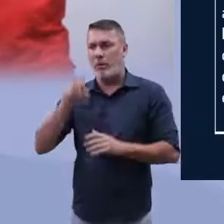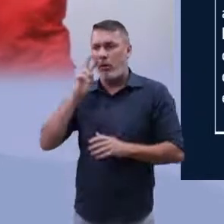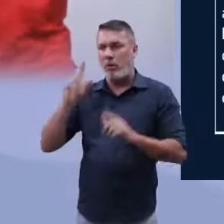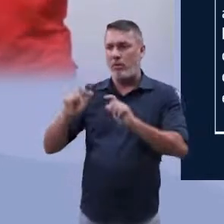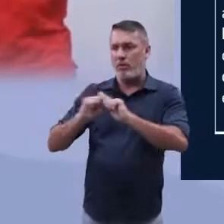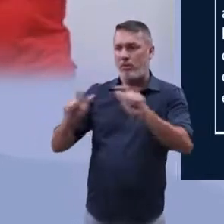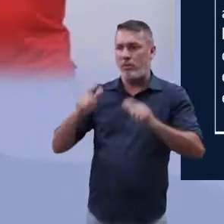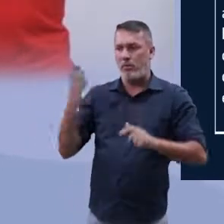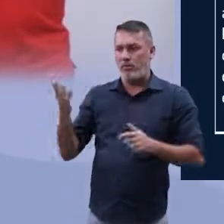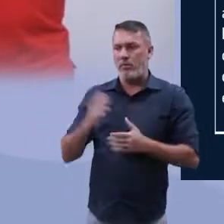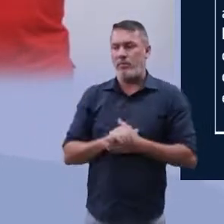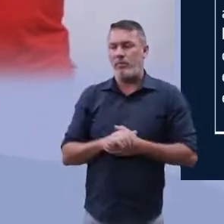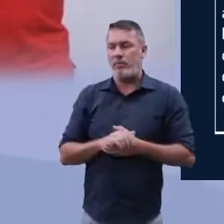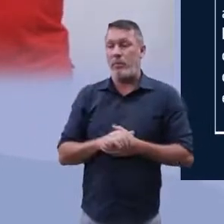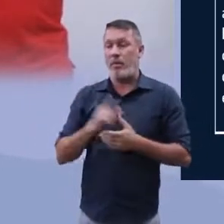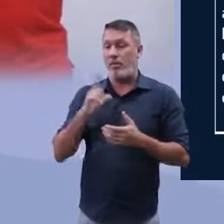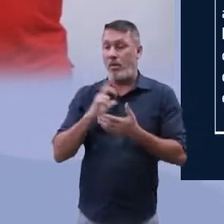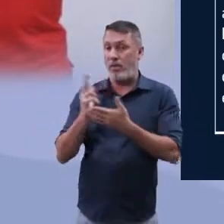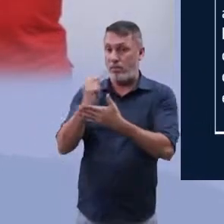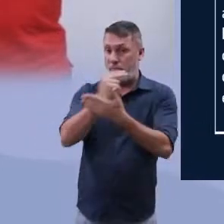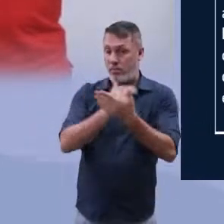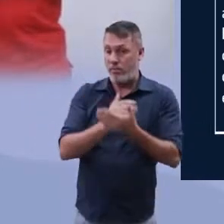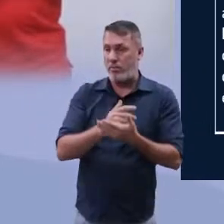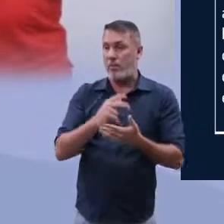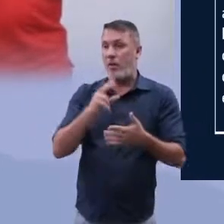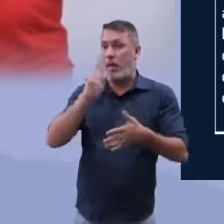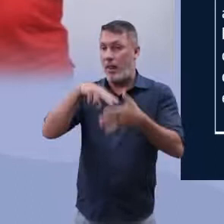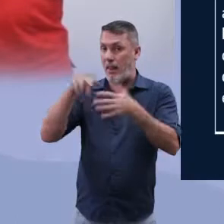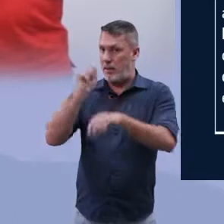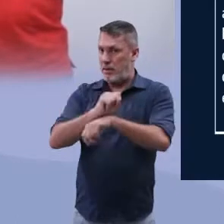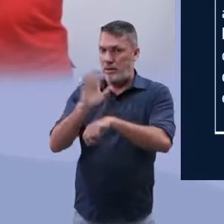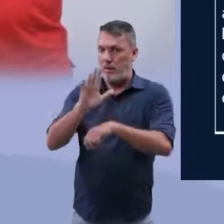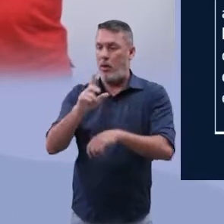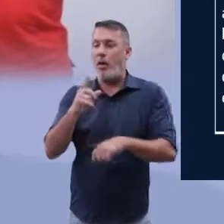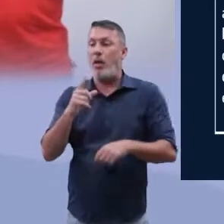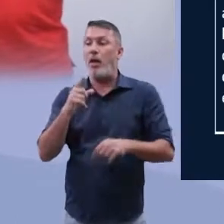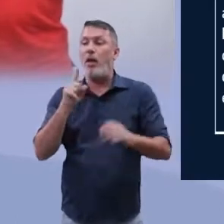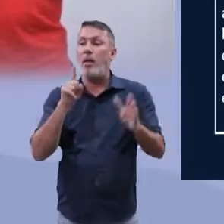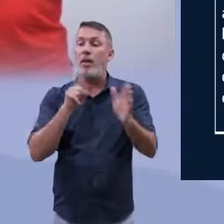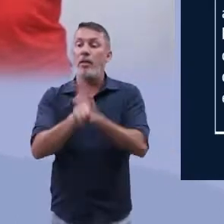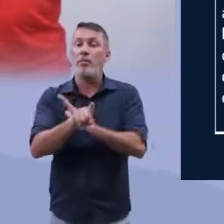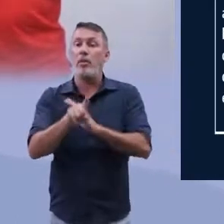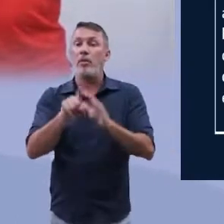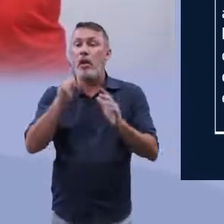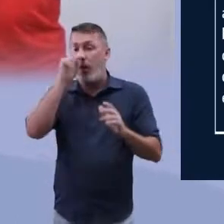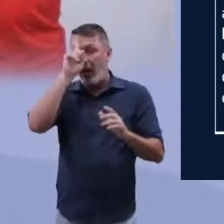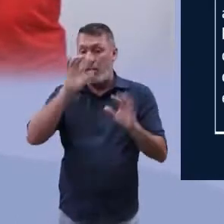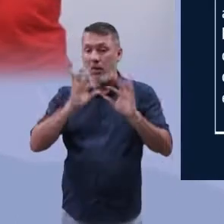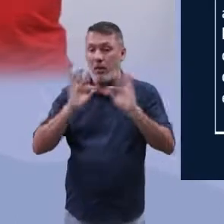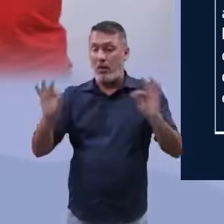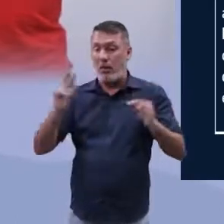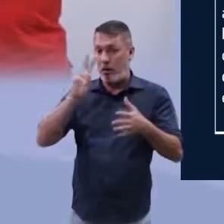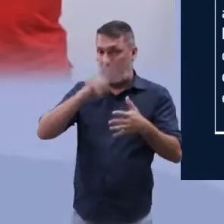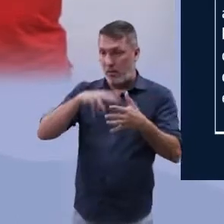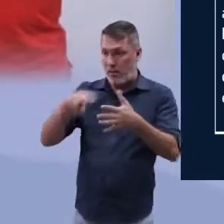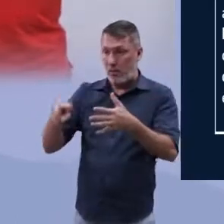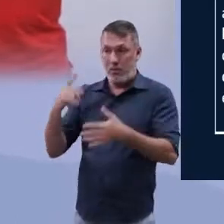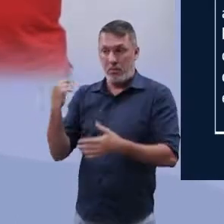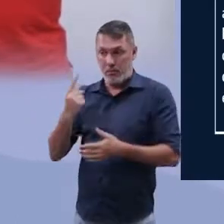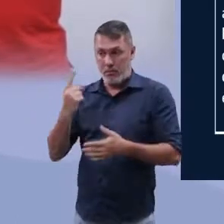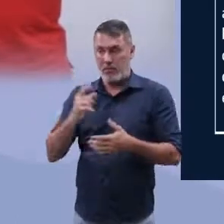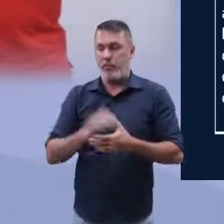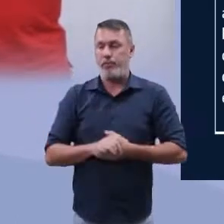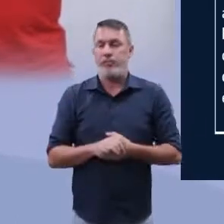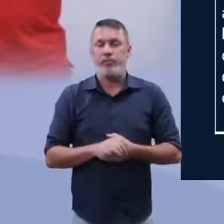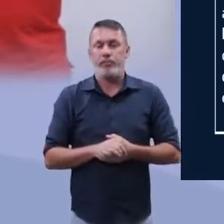vai. Então vamos aí na tirinha do Calvin. Não leia ainda. Leia o enunciado primeiro. The last trip, the